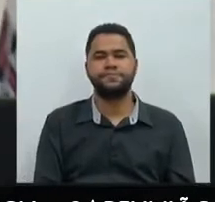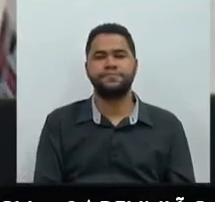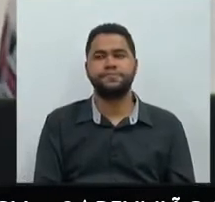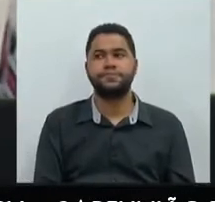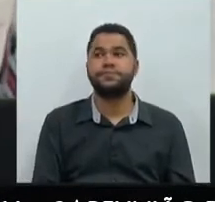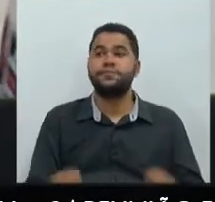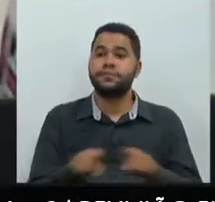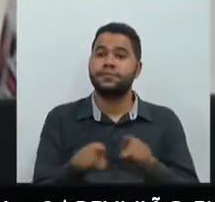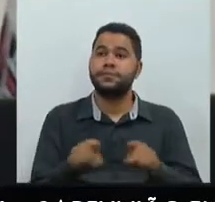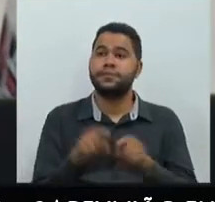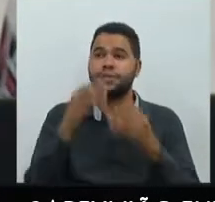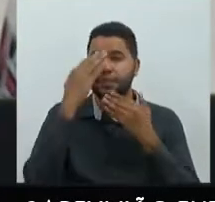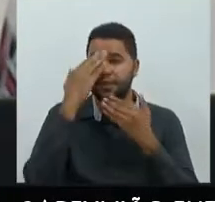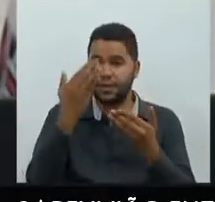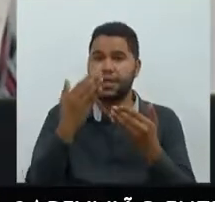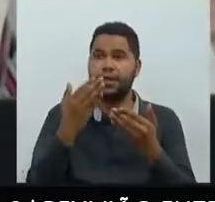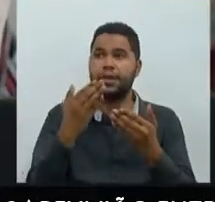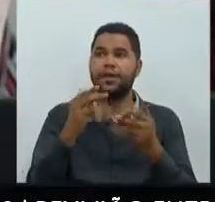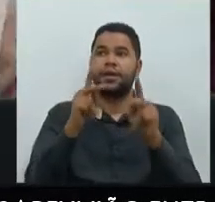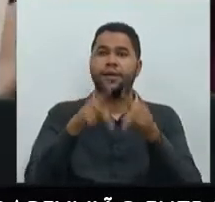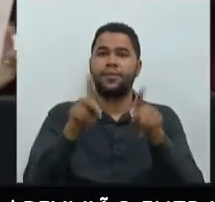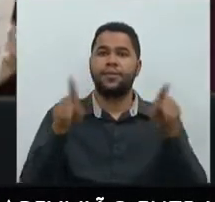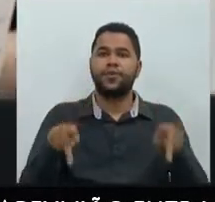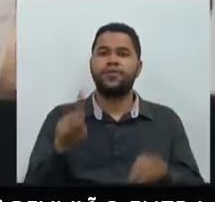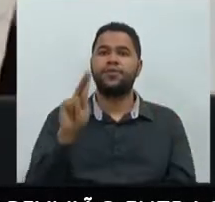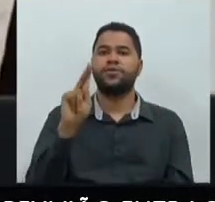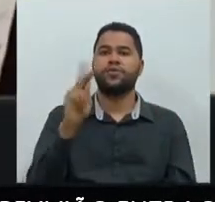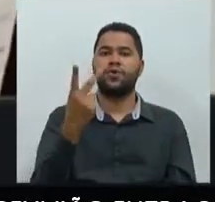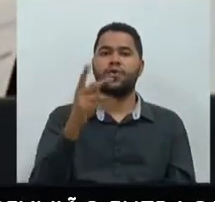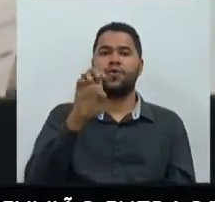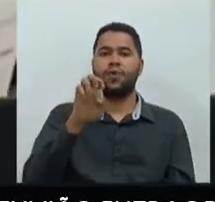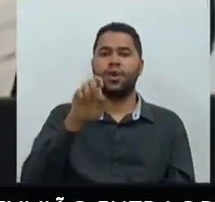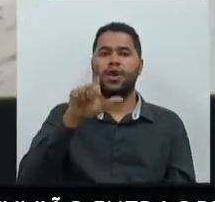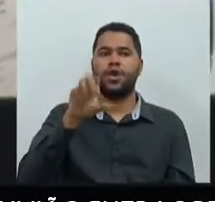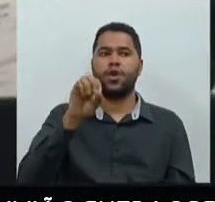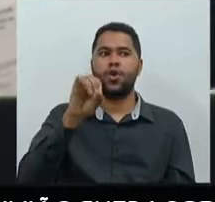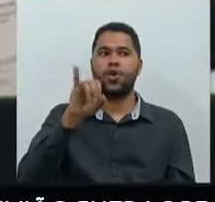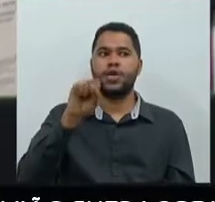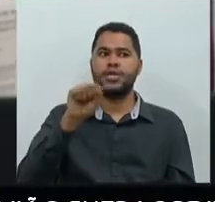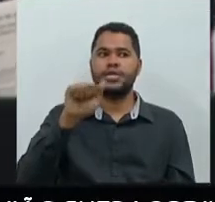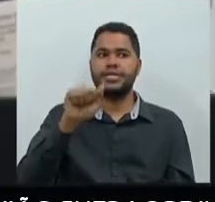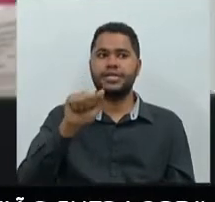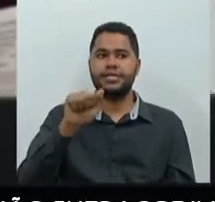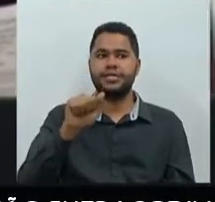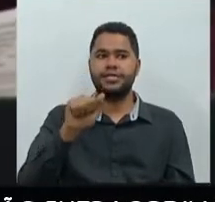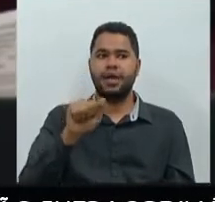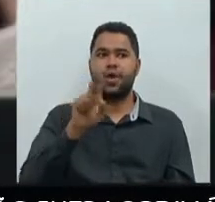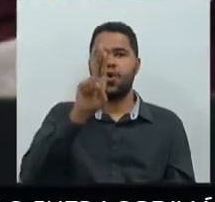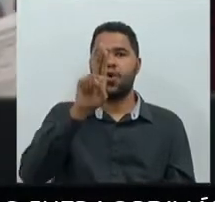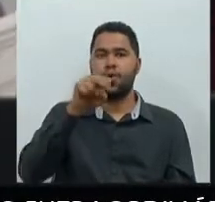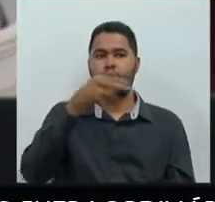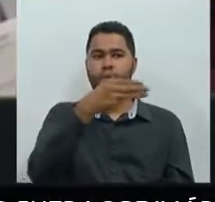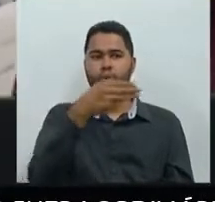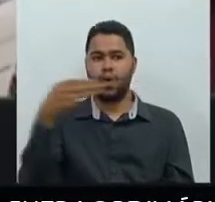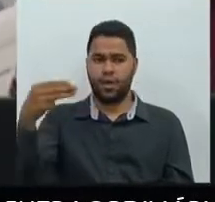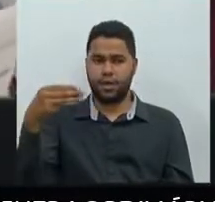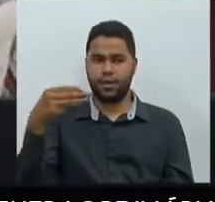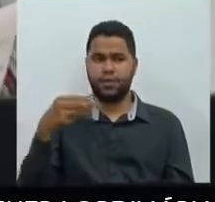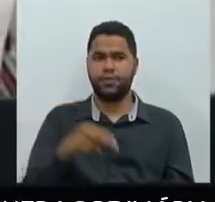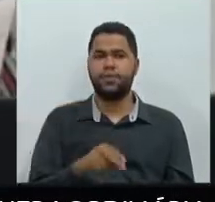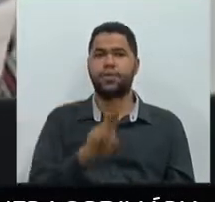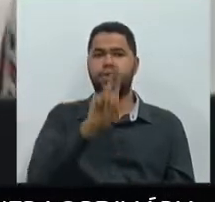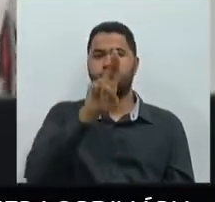E também quero agradecer a professora Heloísa, da UENG. Cadê a professora Heloísa? Está ali, muito